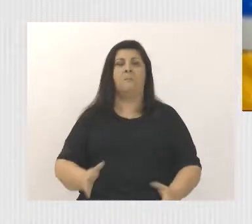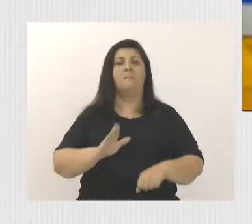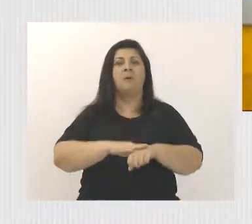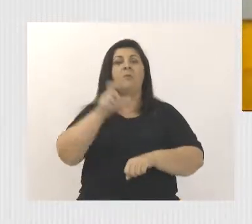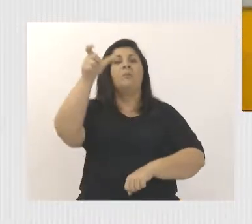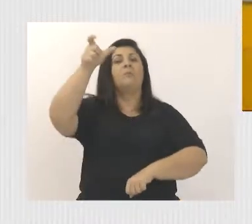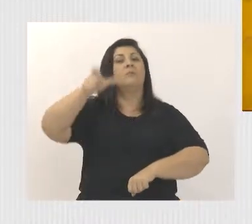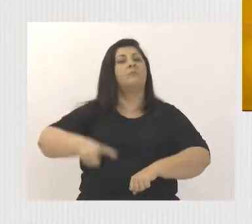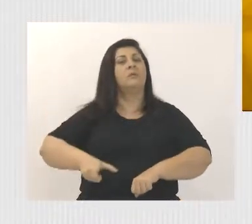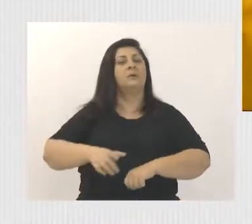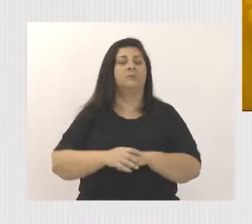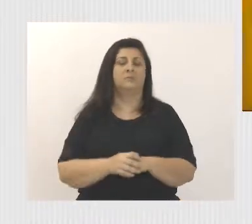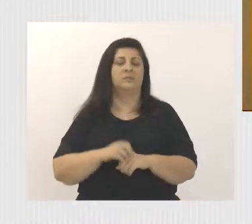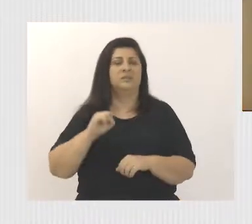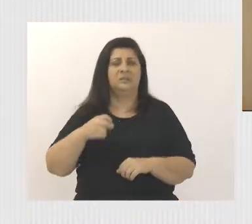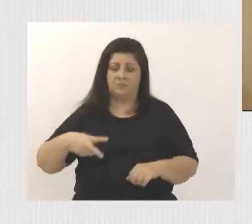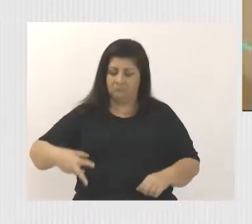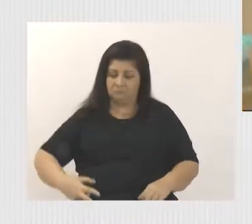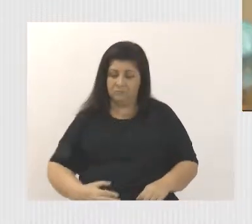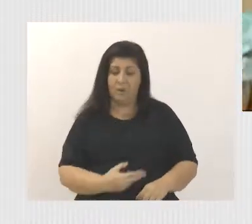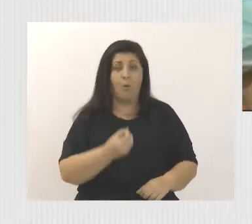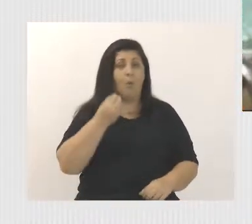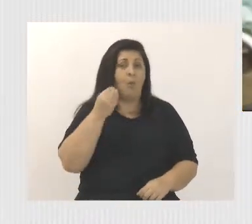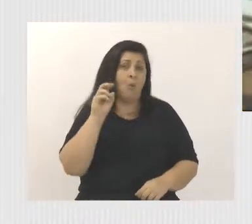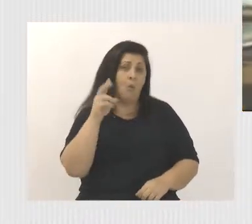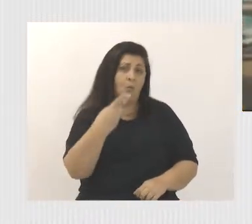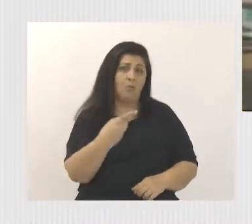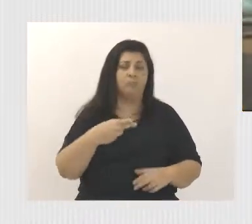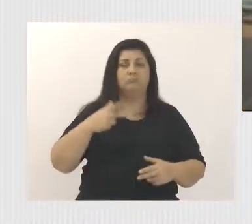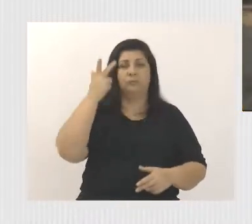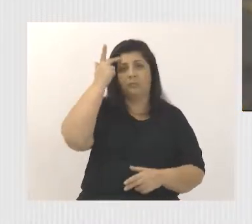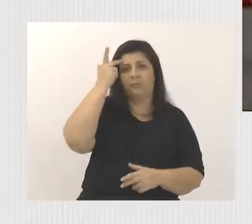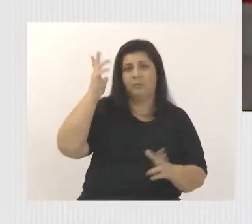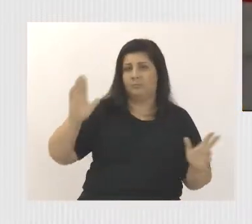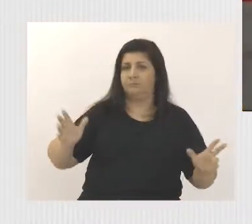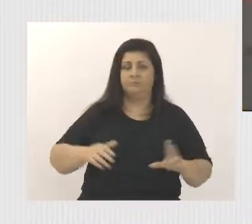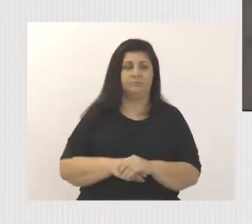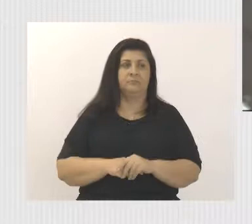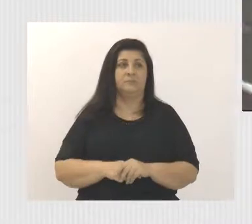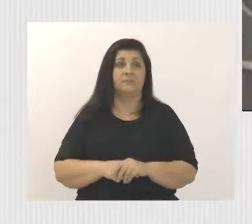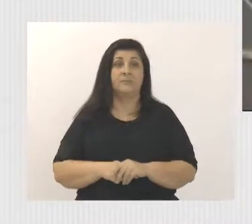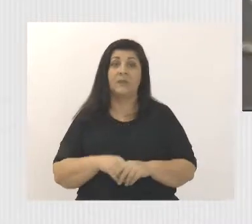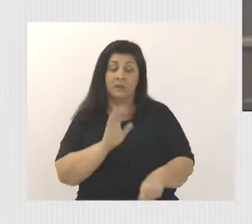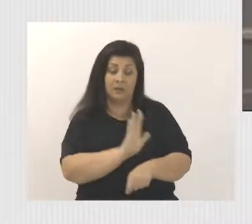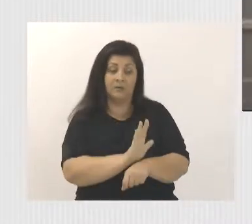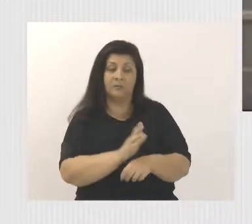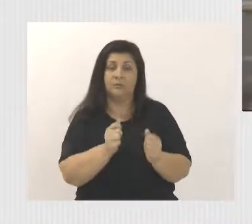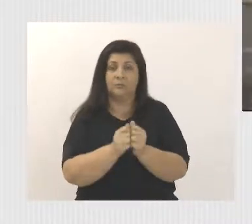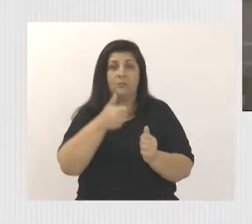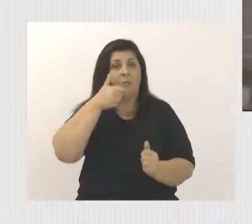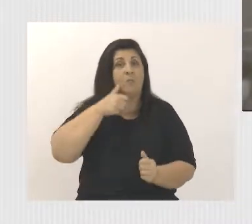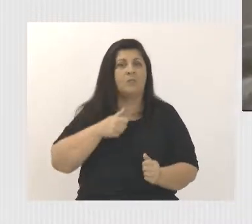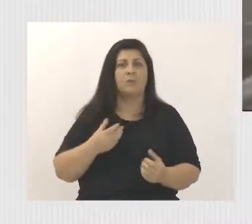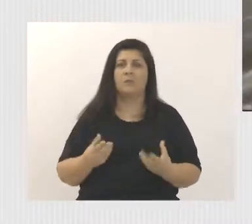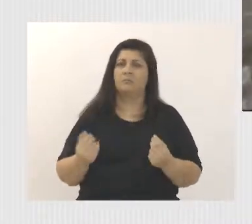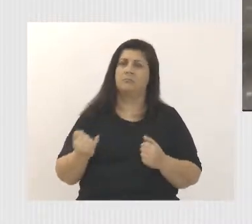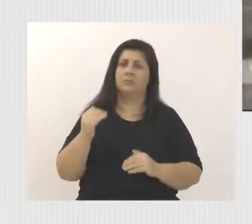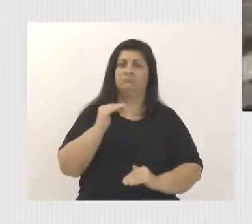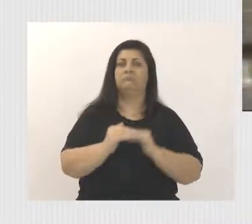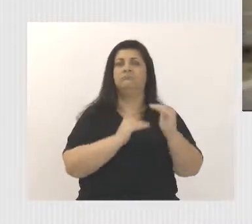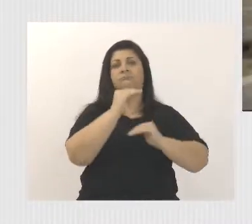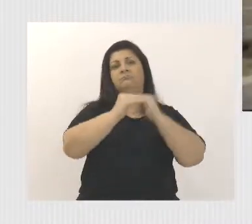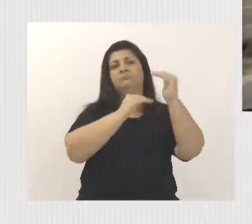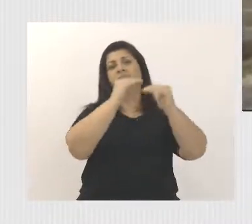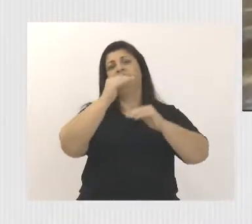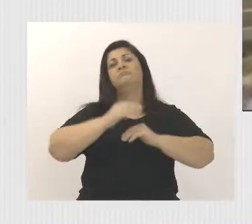ou através de uma cesárea. E as ações para garantir uma boa assistência à mulher durante todo o trabalho de parto estão evoluindo cada